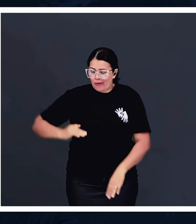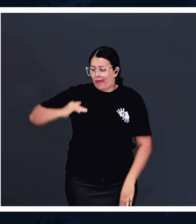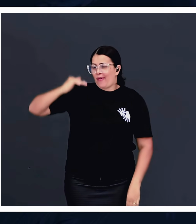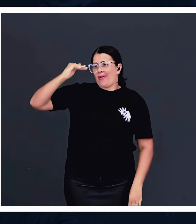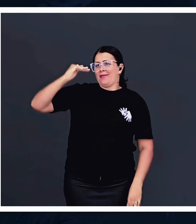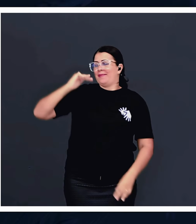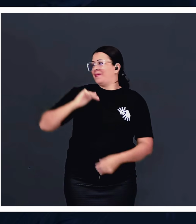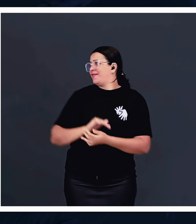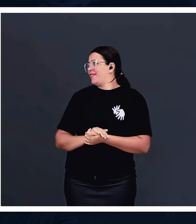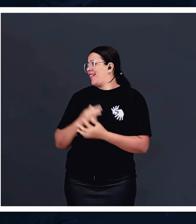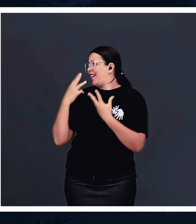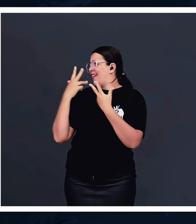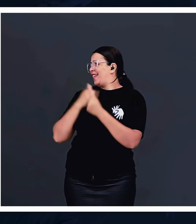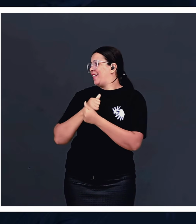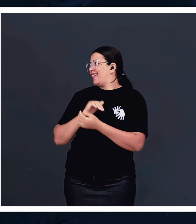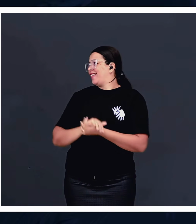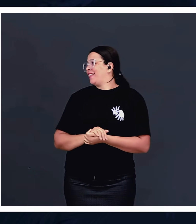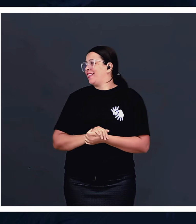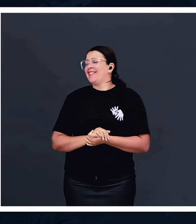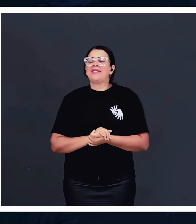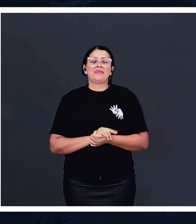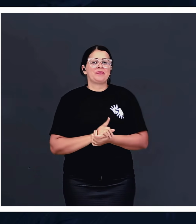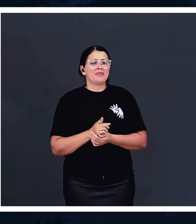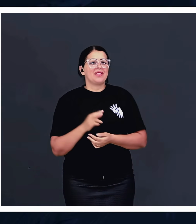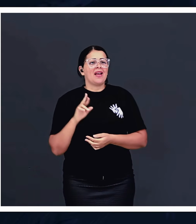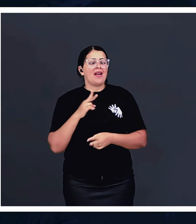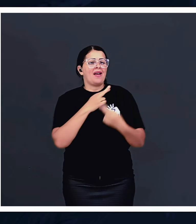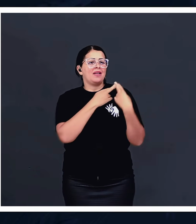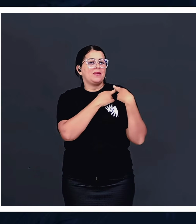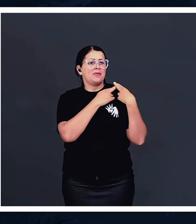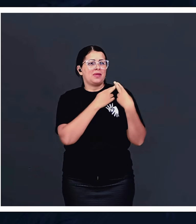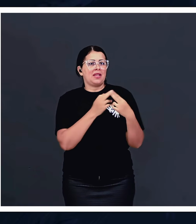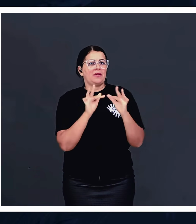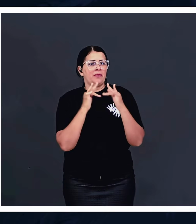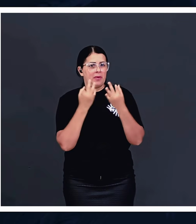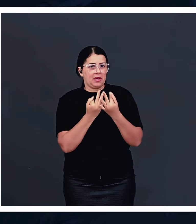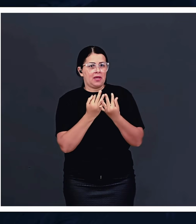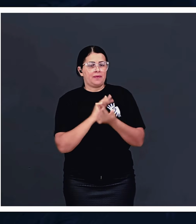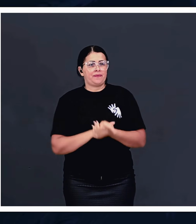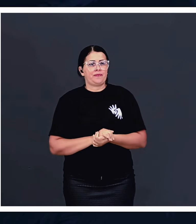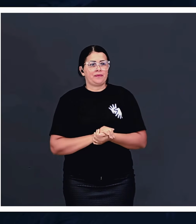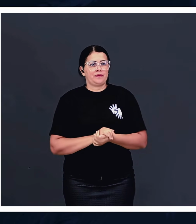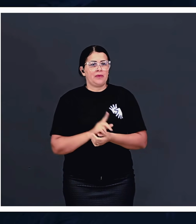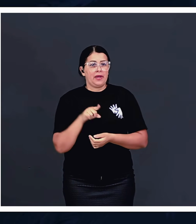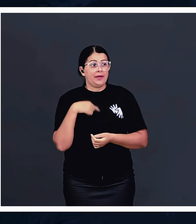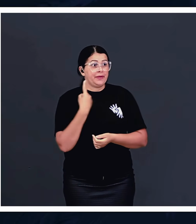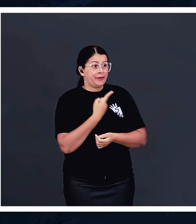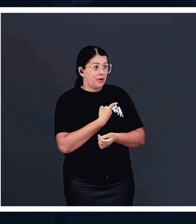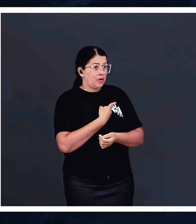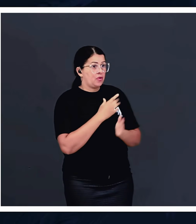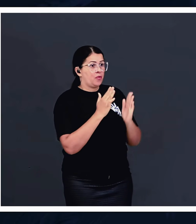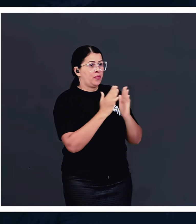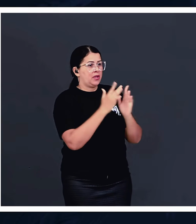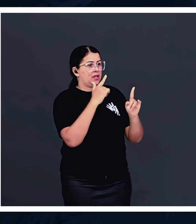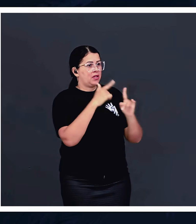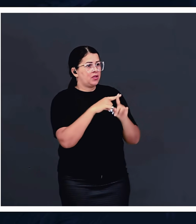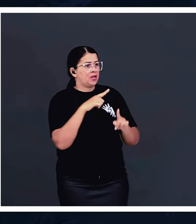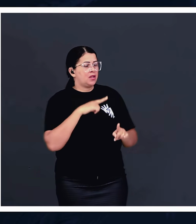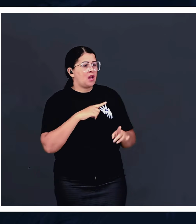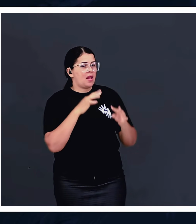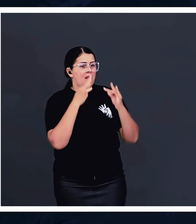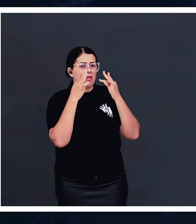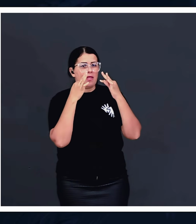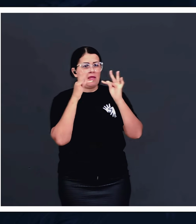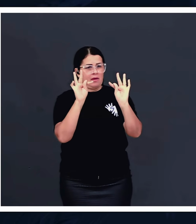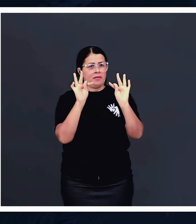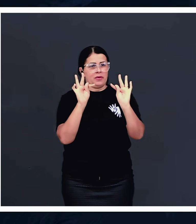Lia? Linda. Essa é a responsabilidade dos pais. Cumpre a nós, como igreja,